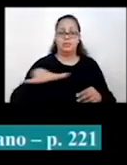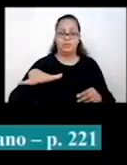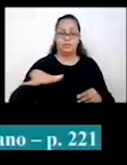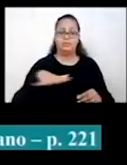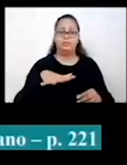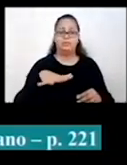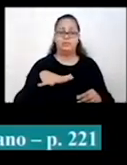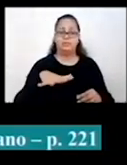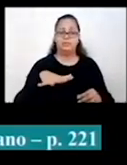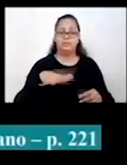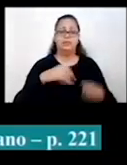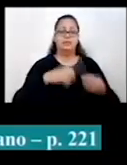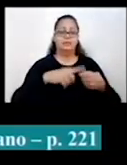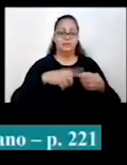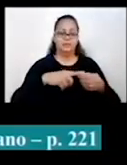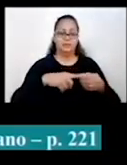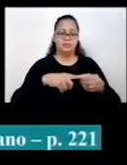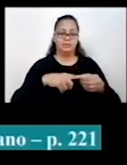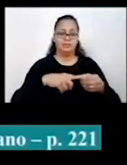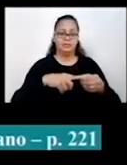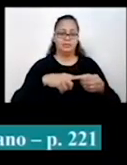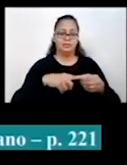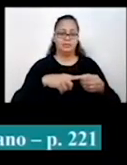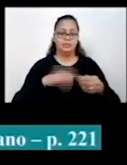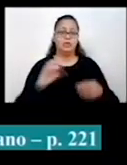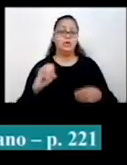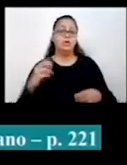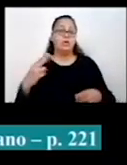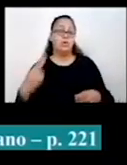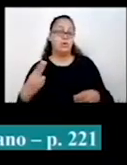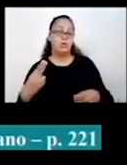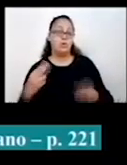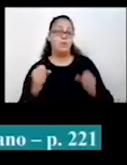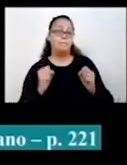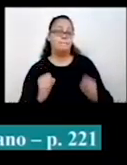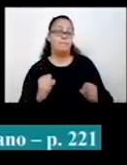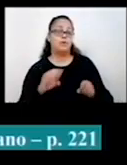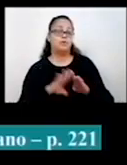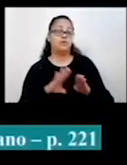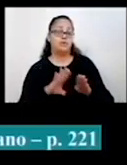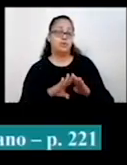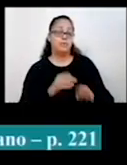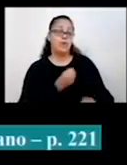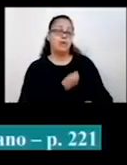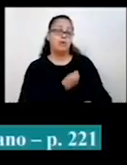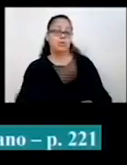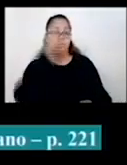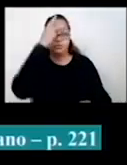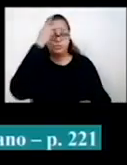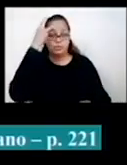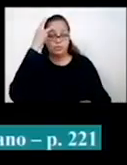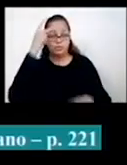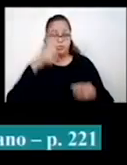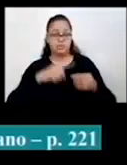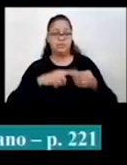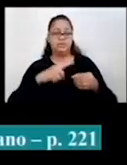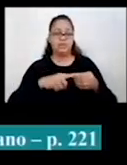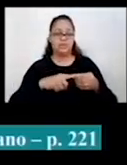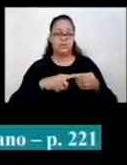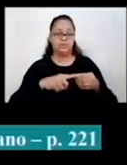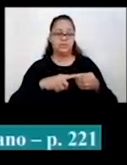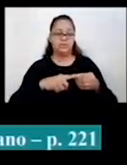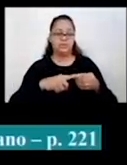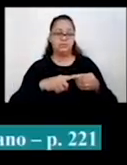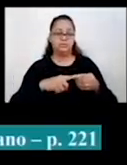da cidade, a área que essa malha urbana ocupa. Ou pode ser também o número de habitantes dessa cidade,